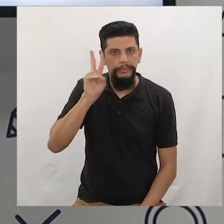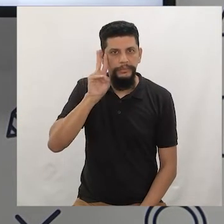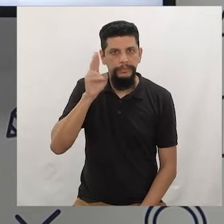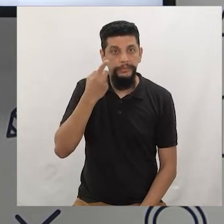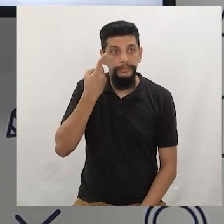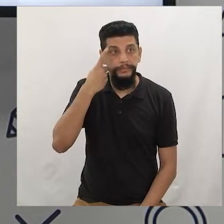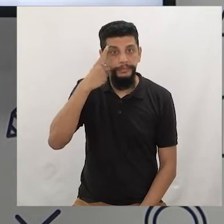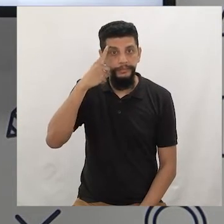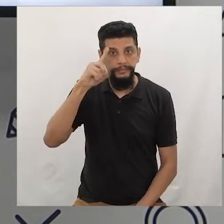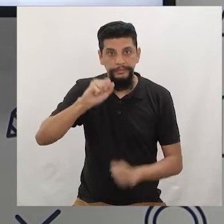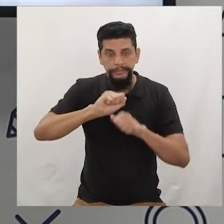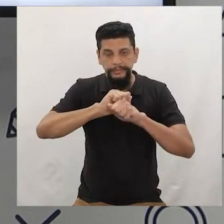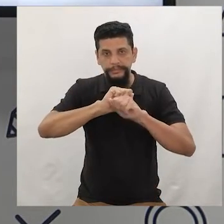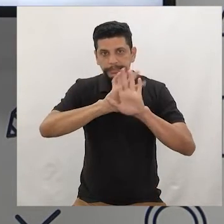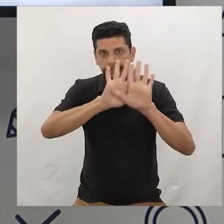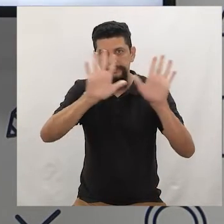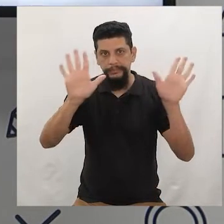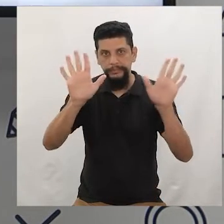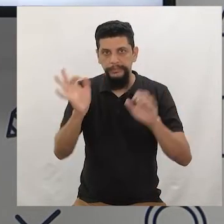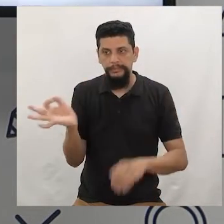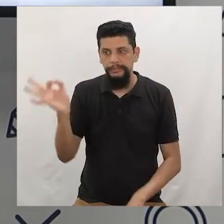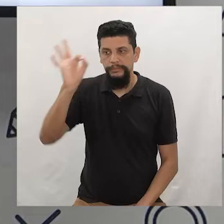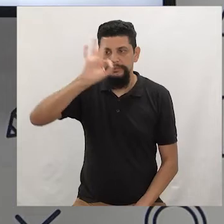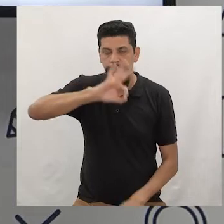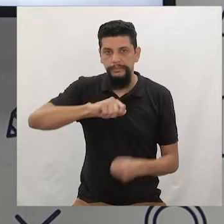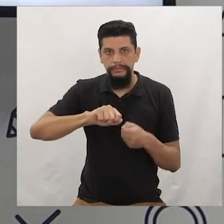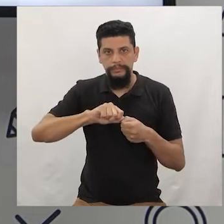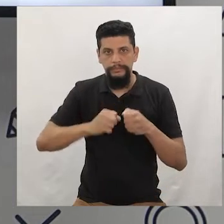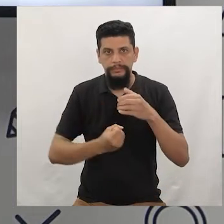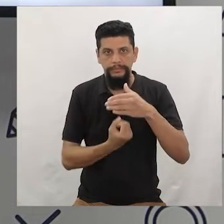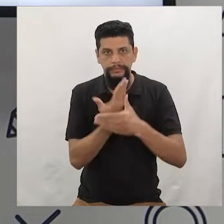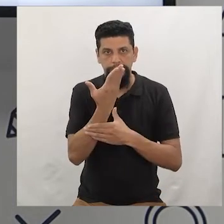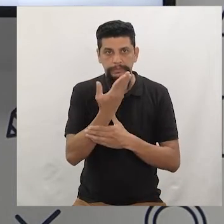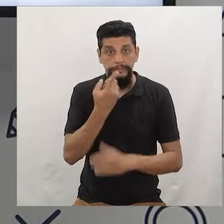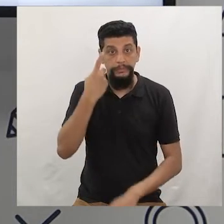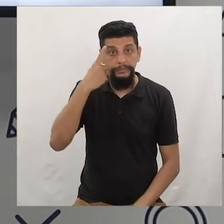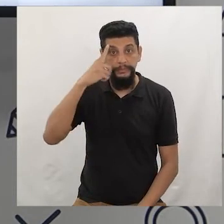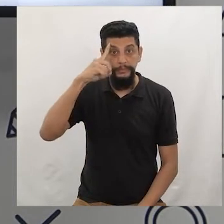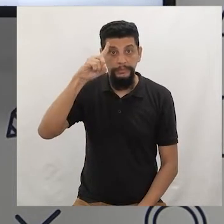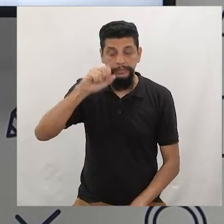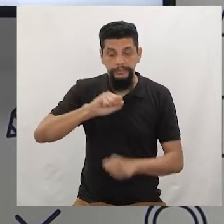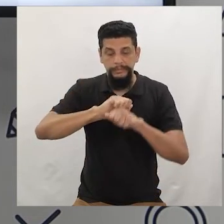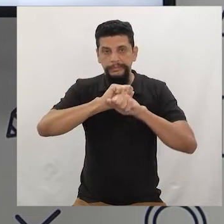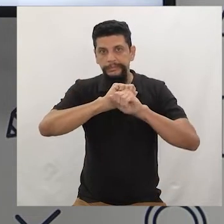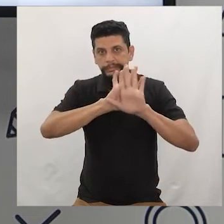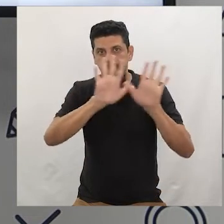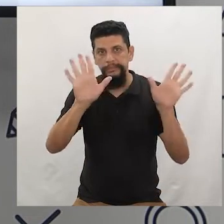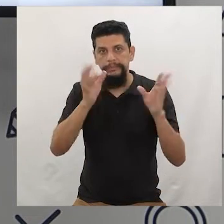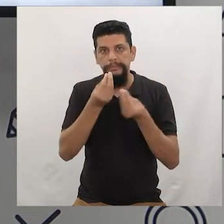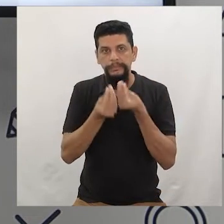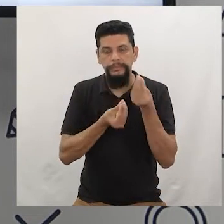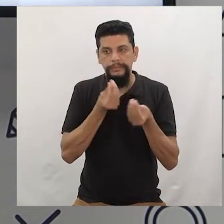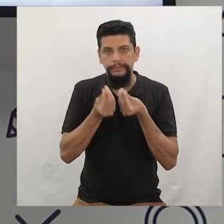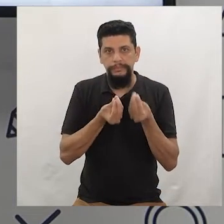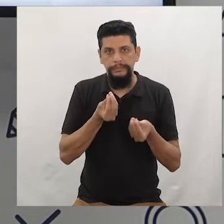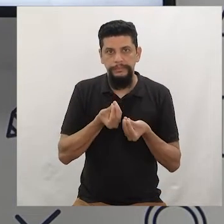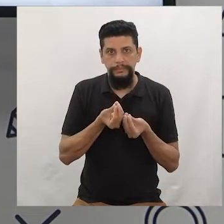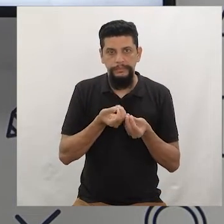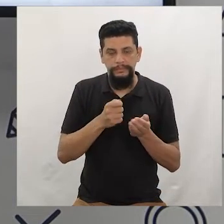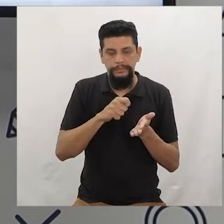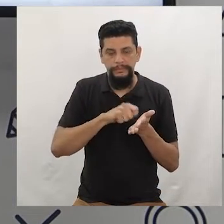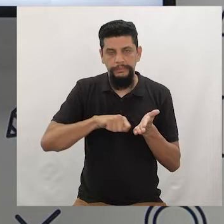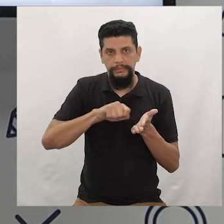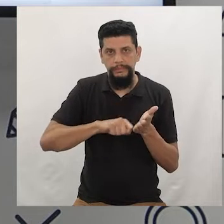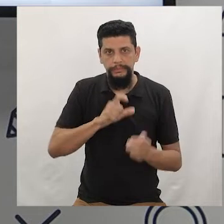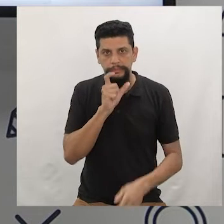o dia. O sol aparece no período do dia. E como se escreve,